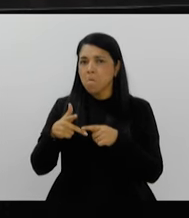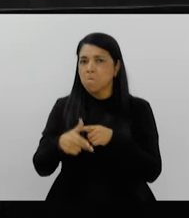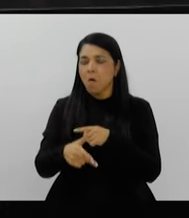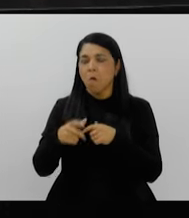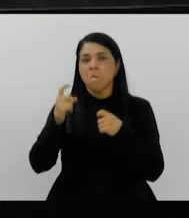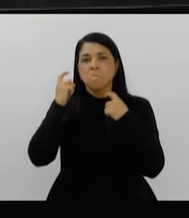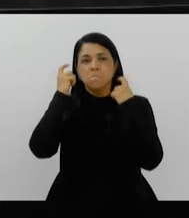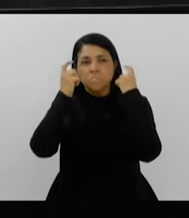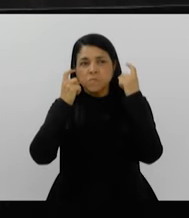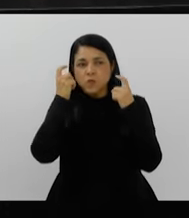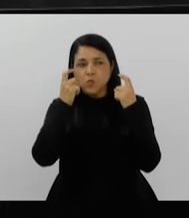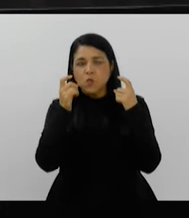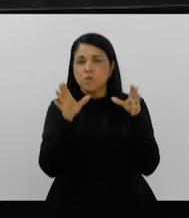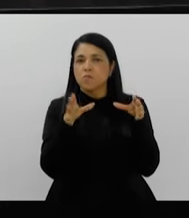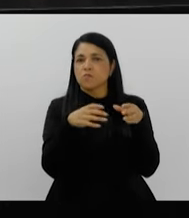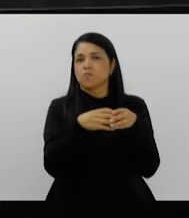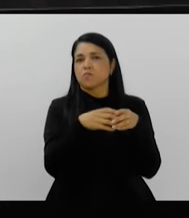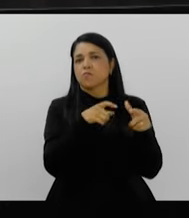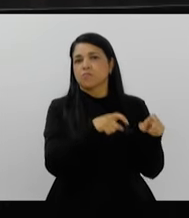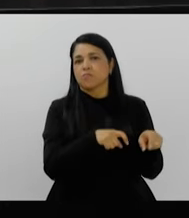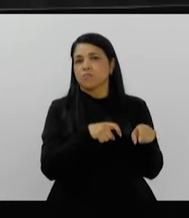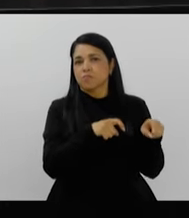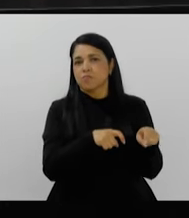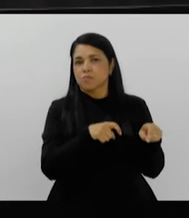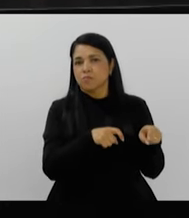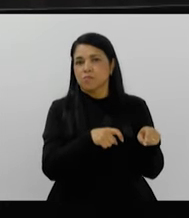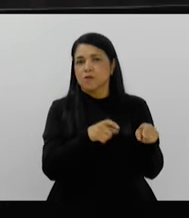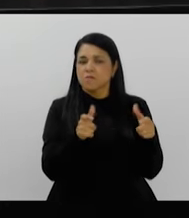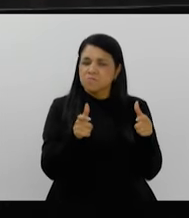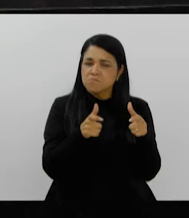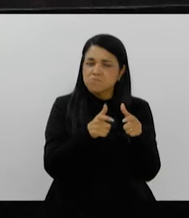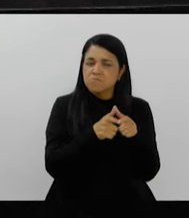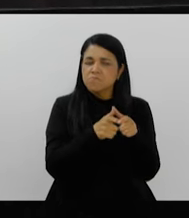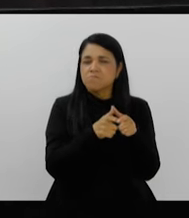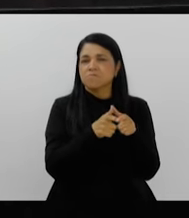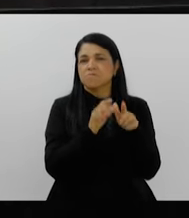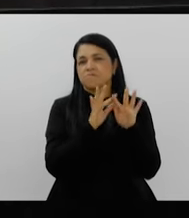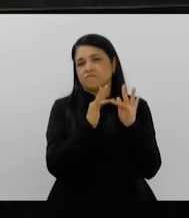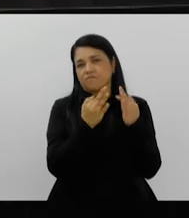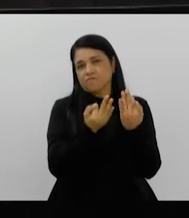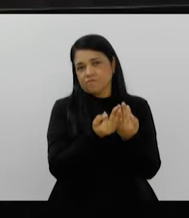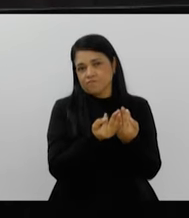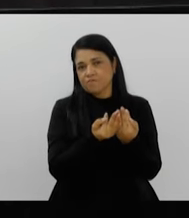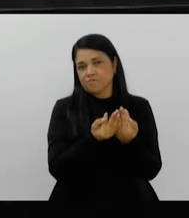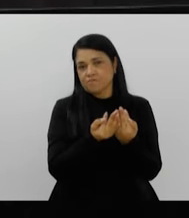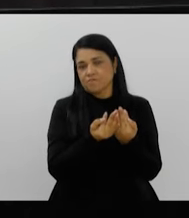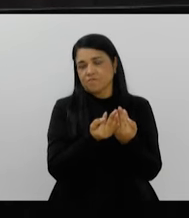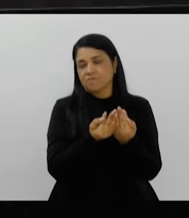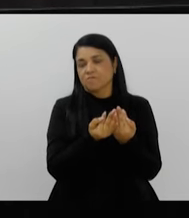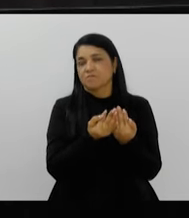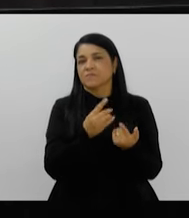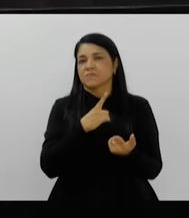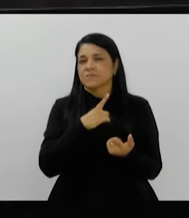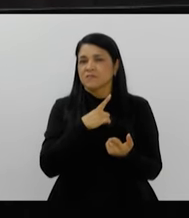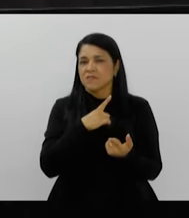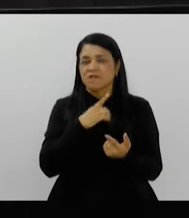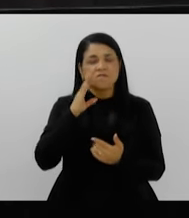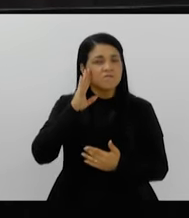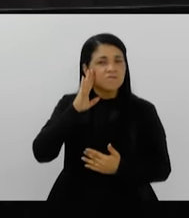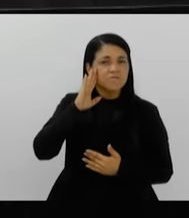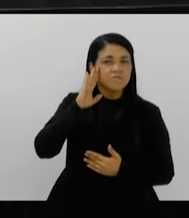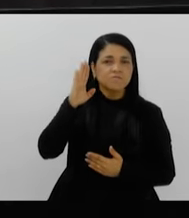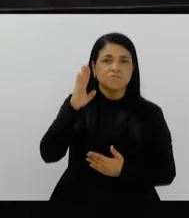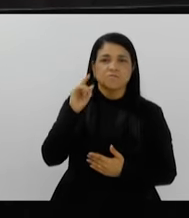esse segmento, principalmente da pequena agricultura, da pequena e média agricultura, não é, que tem como